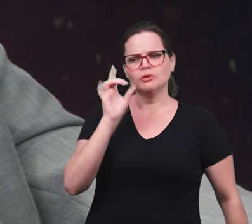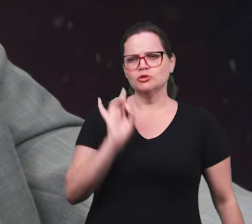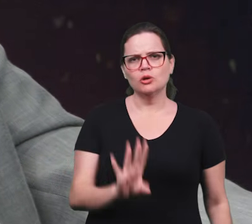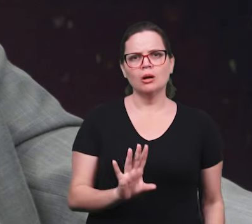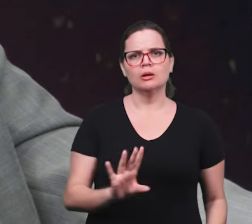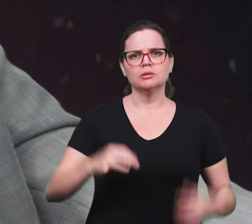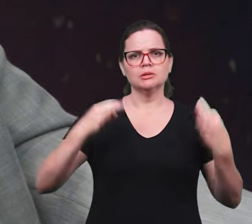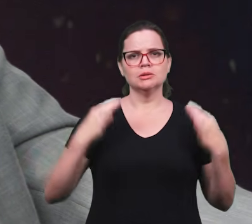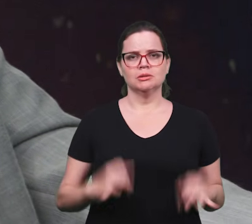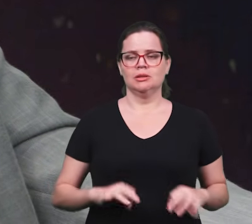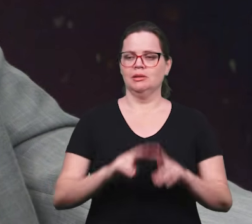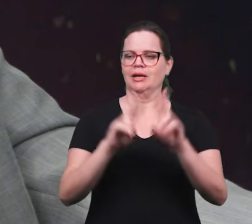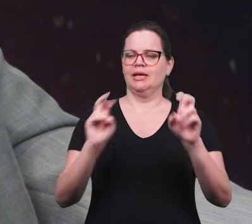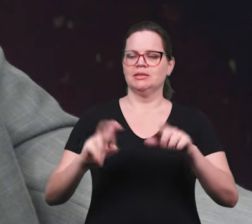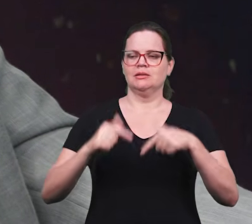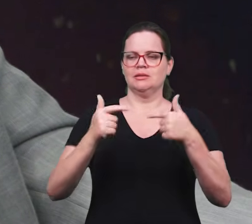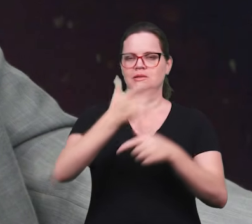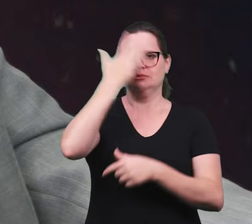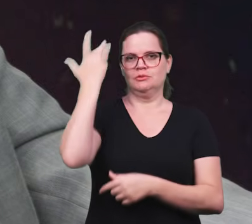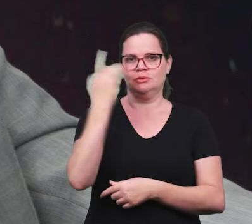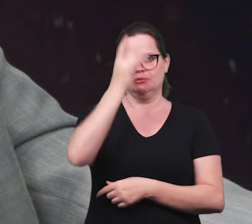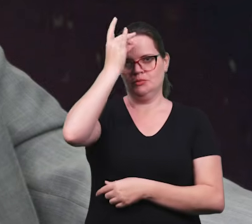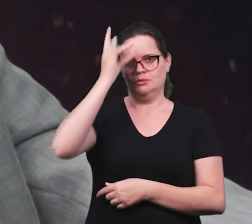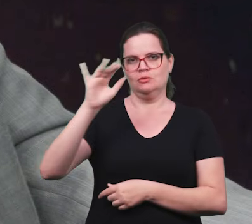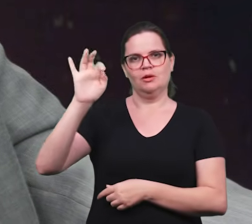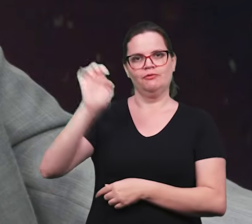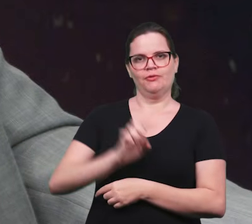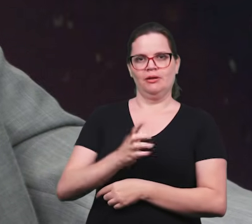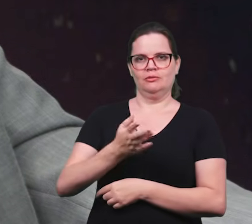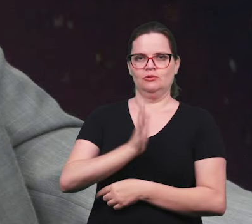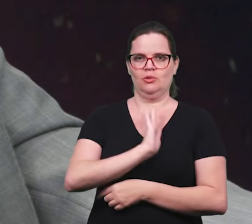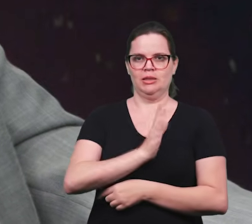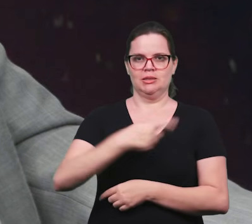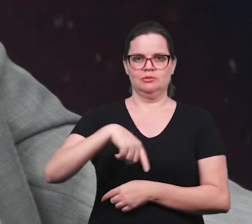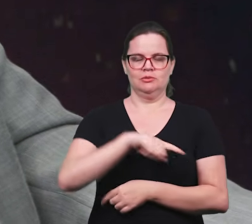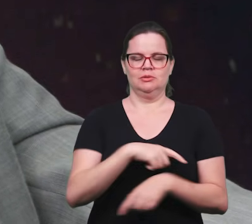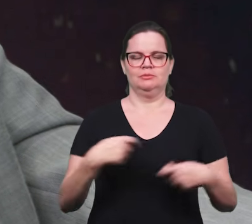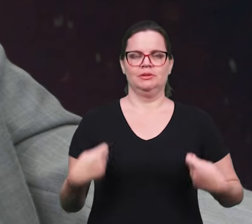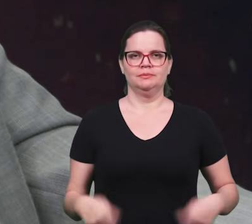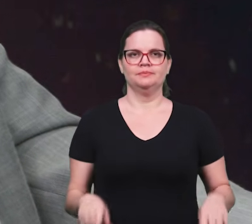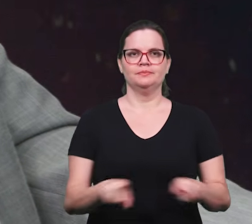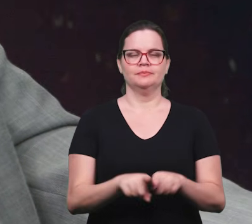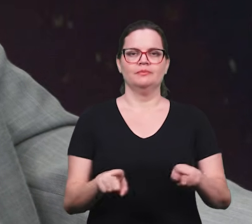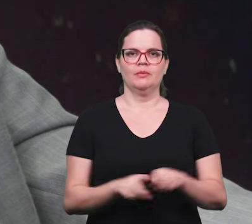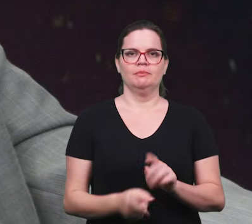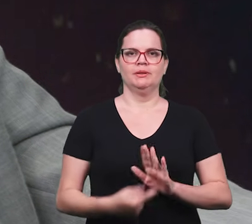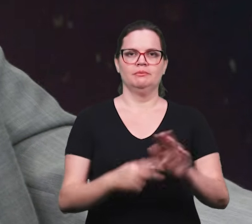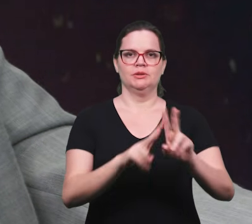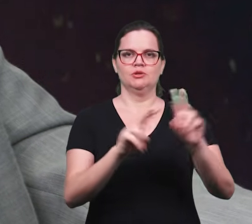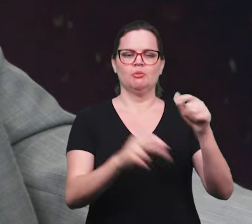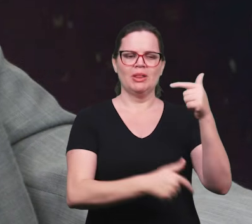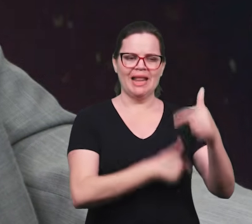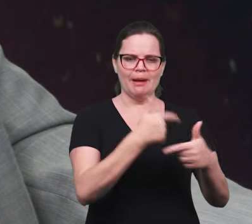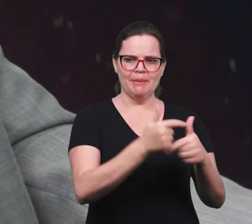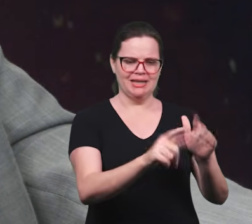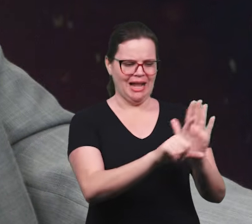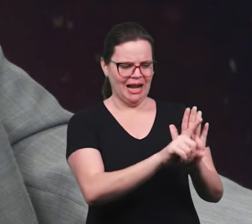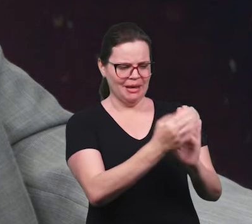seja, baseado naquilo que é a ação do Espírito, da fé na nossa vida. Ele vai falar isso das obras da lei, ele fala assim, olha,